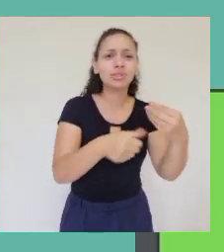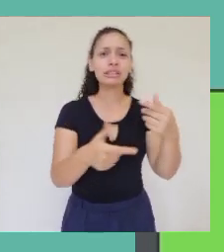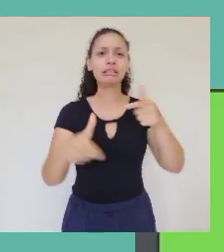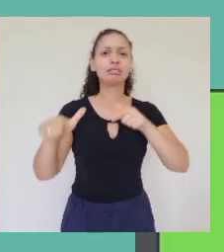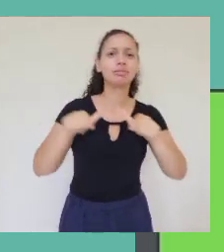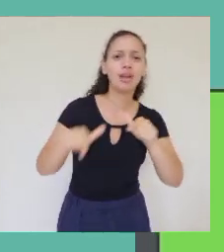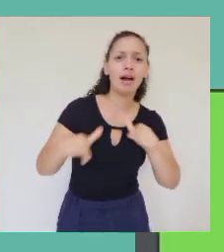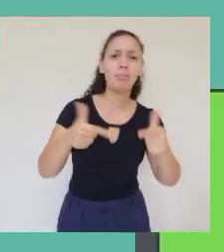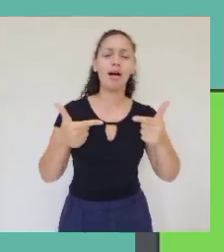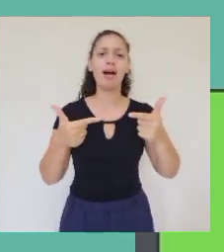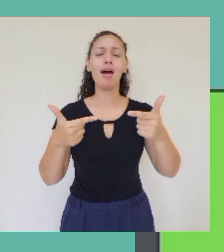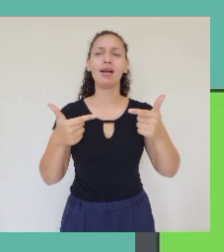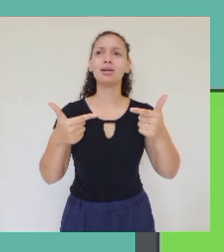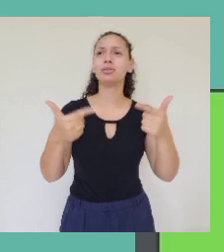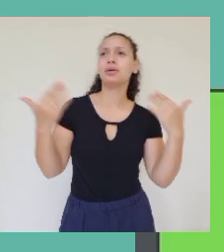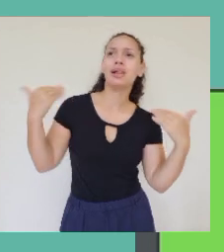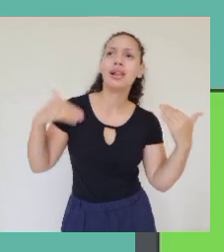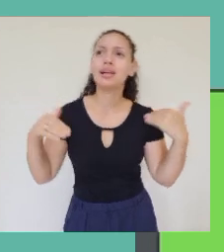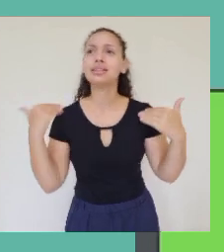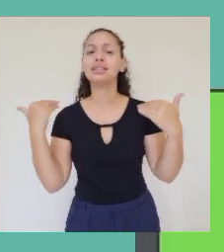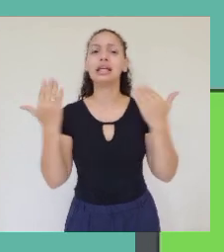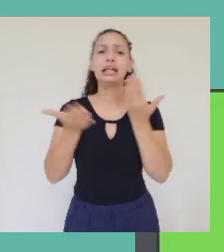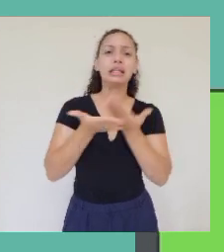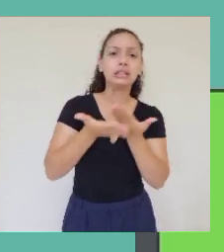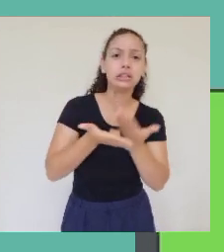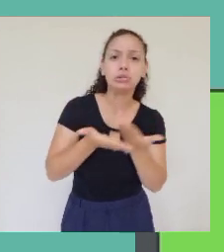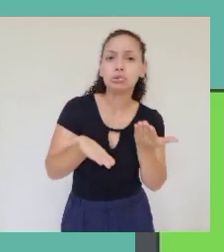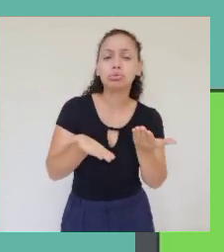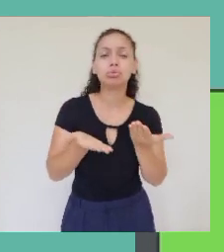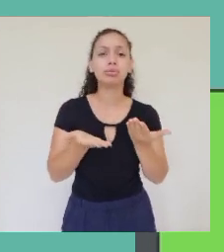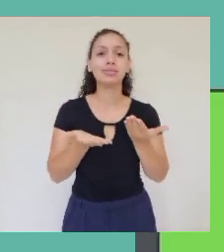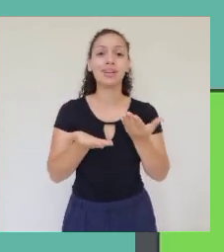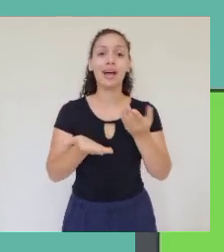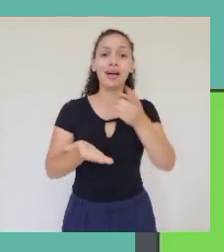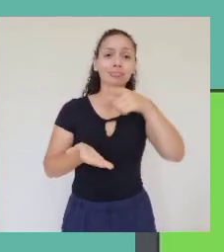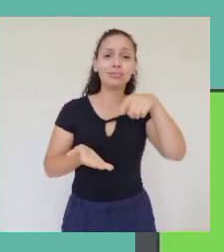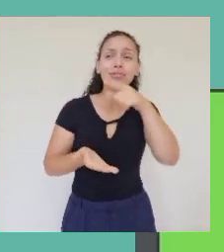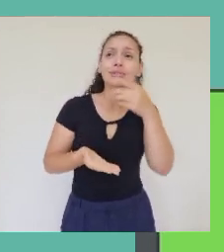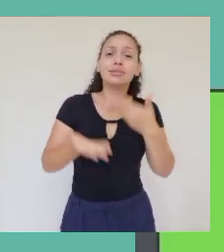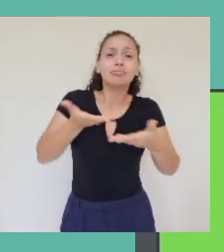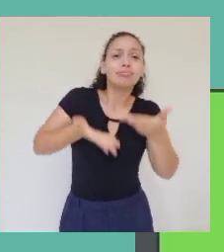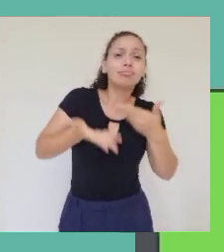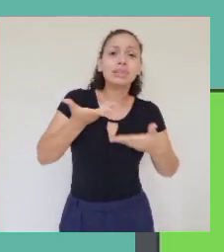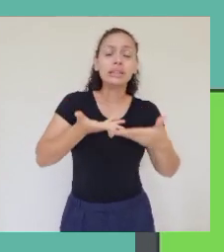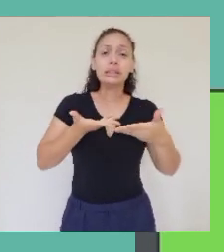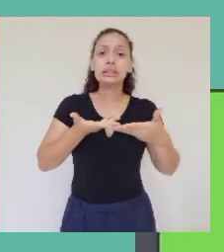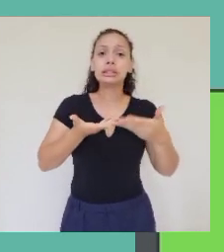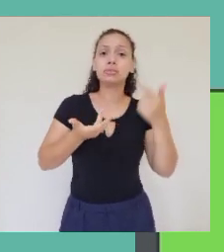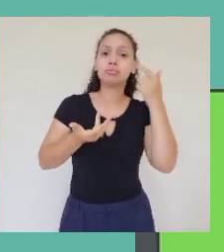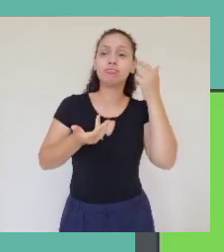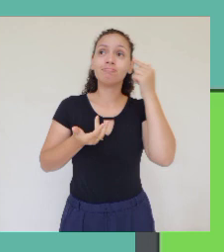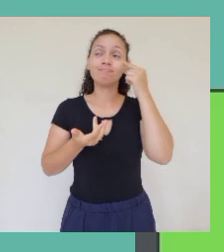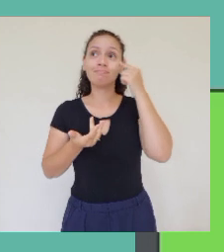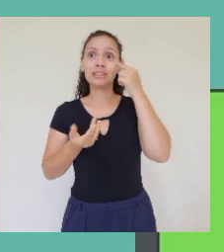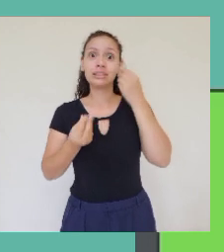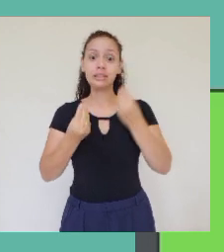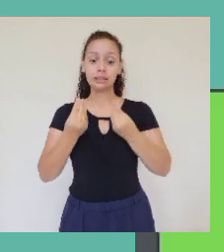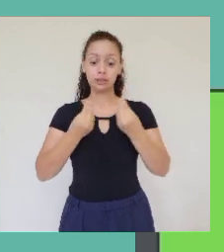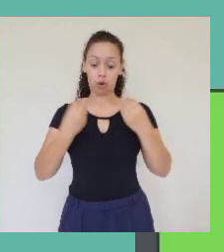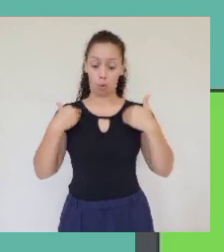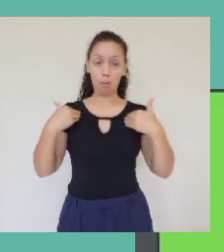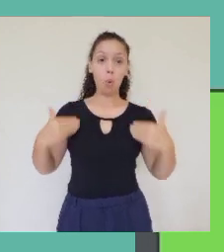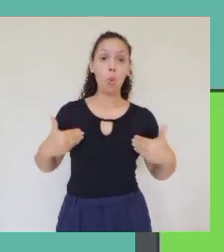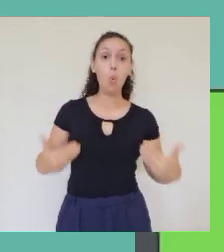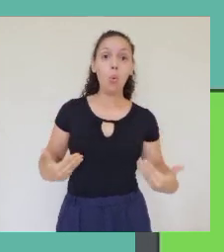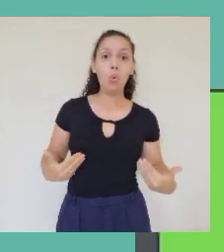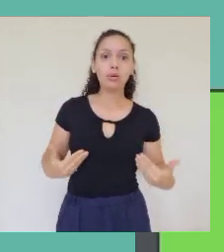vídeo vai ser realmente um bate-papo, para a gente pensar um pouco mais sobre como anda a nossa postura diante